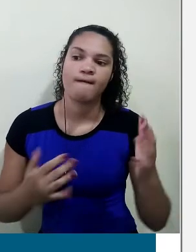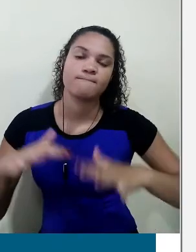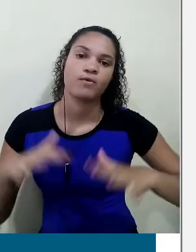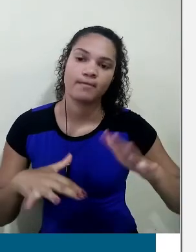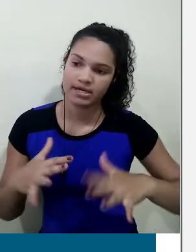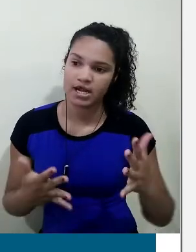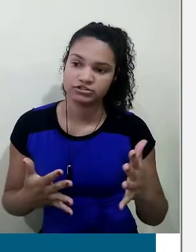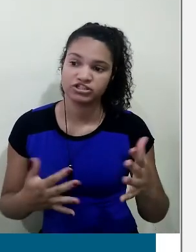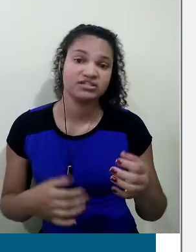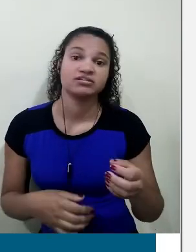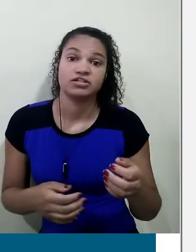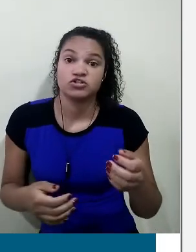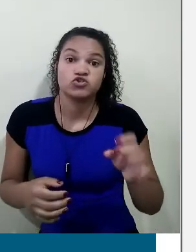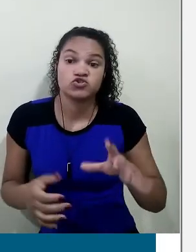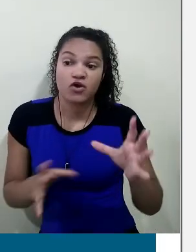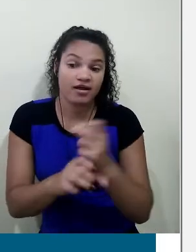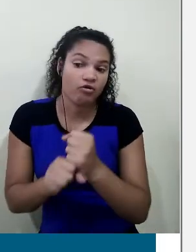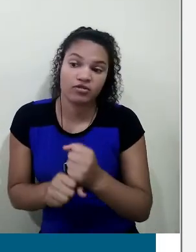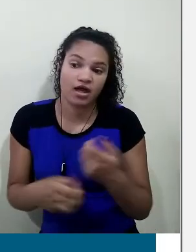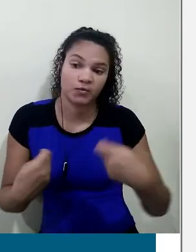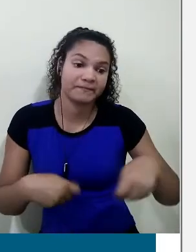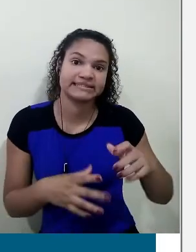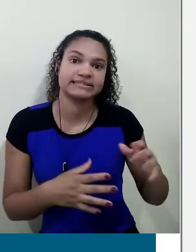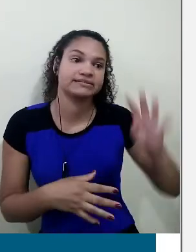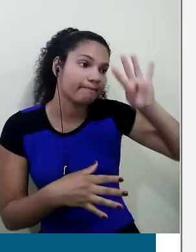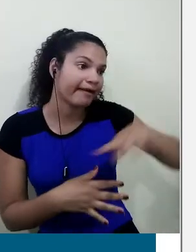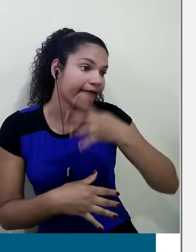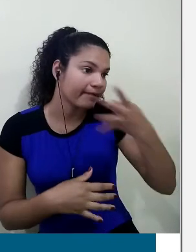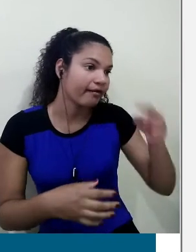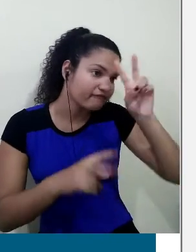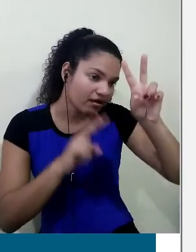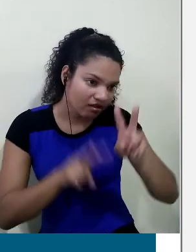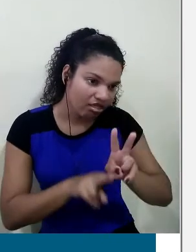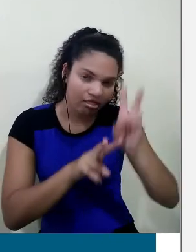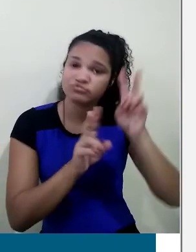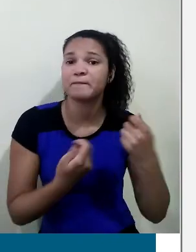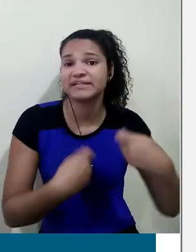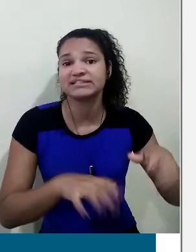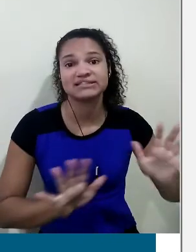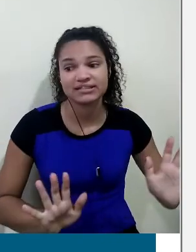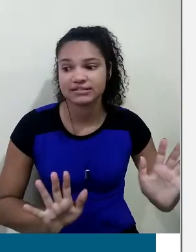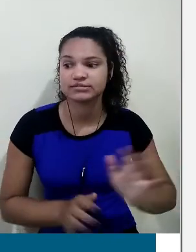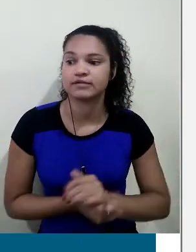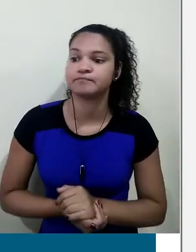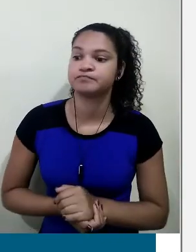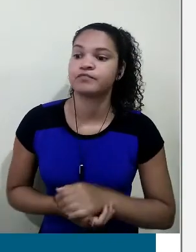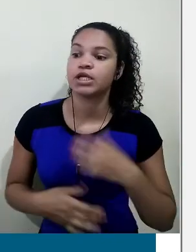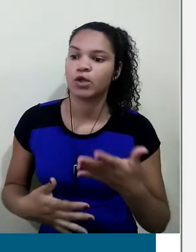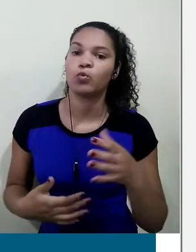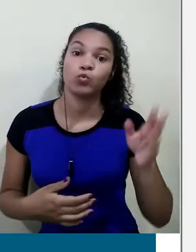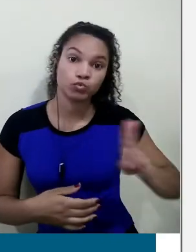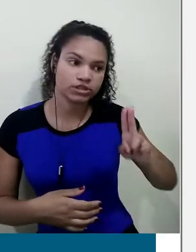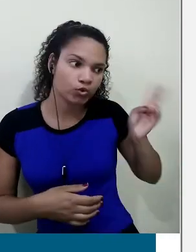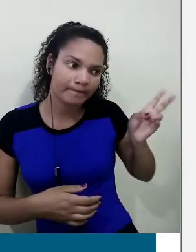probabilidade sem utilizar o quadro de Punnett. Para calcular a probabilidade do subconjunto nascerem sementes amarelas,